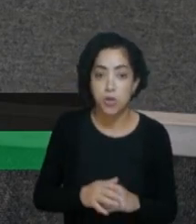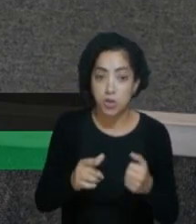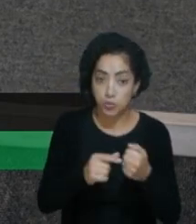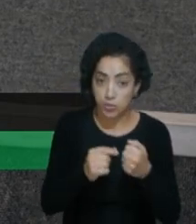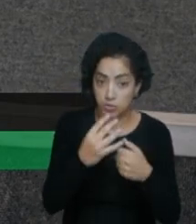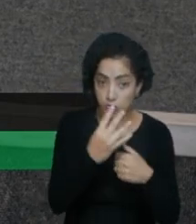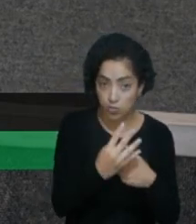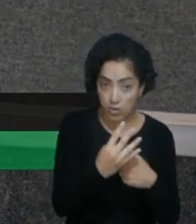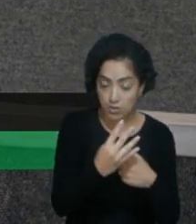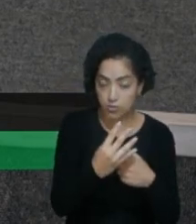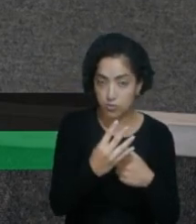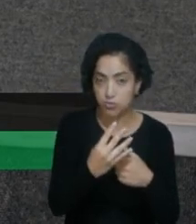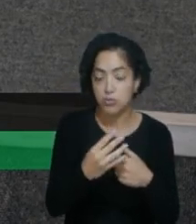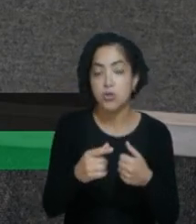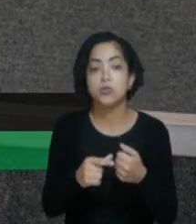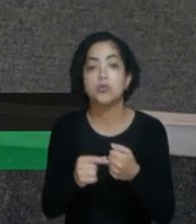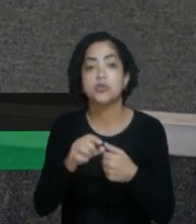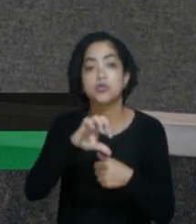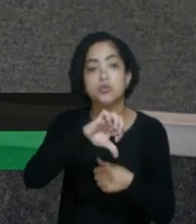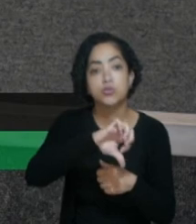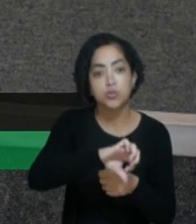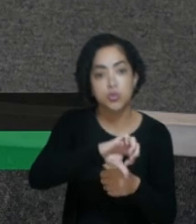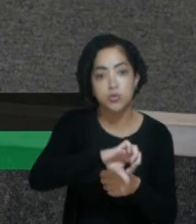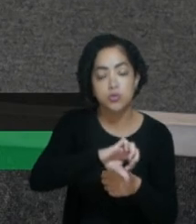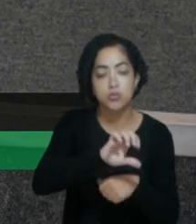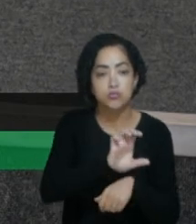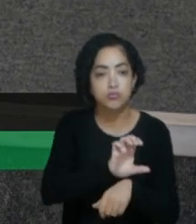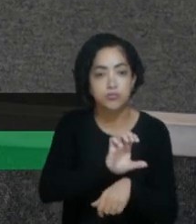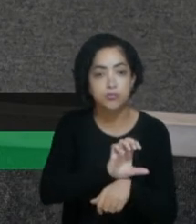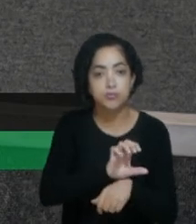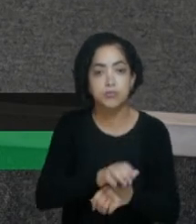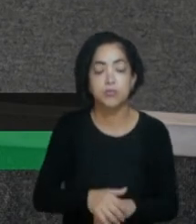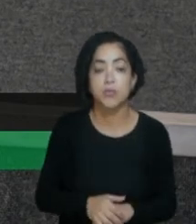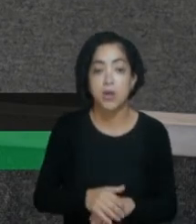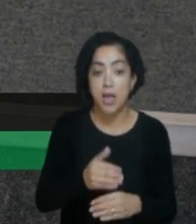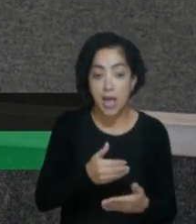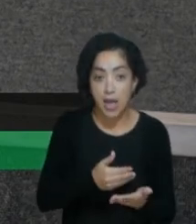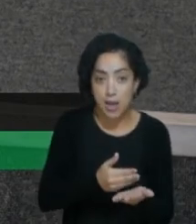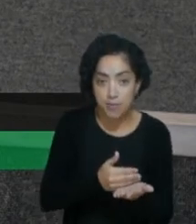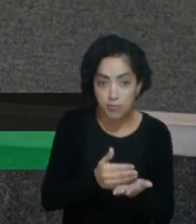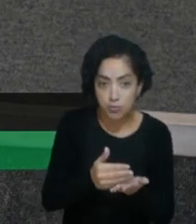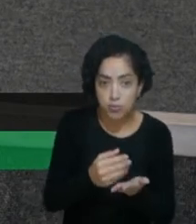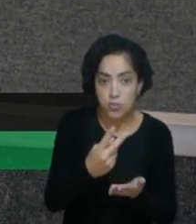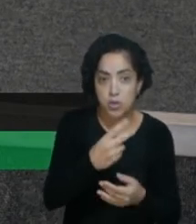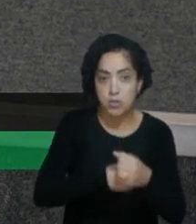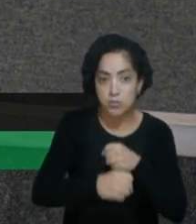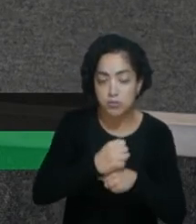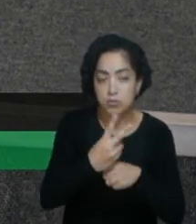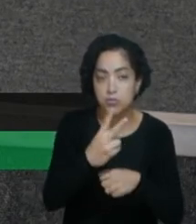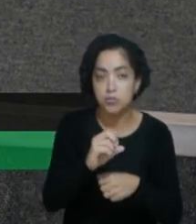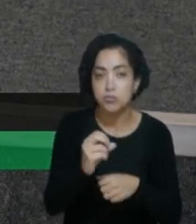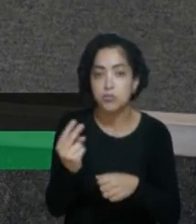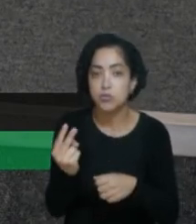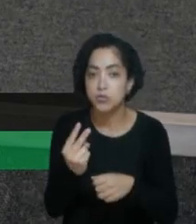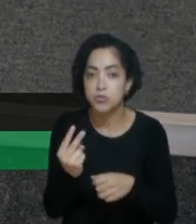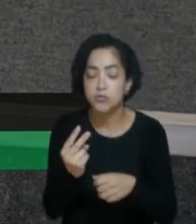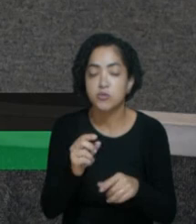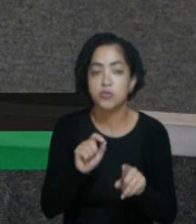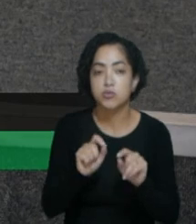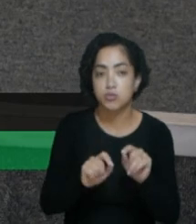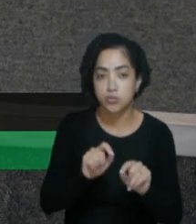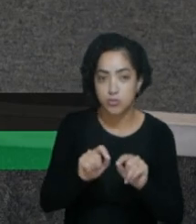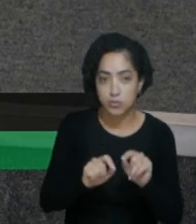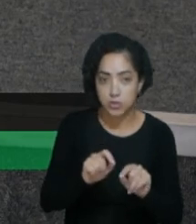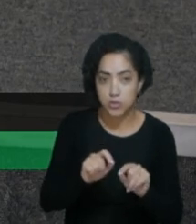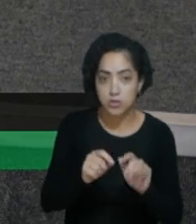9º da Constituição do Estado Além disso necessário rememorar que a partir de 2022 este próprio colegiado reformou o posicionamento onde considerou